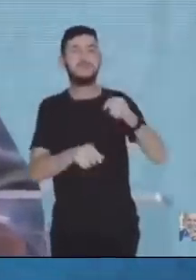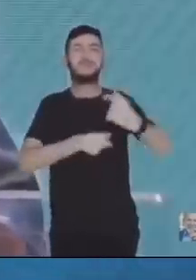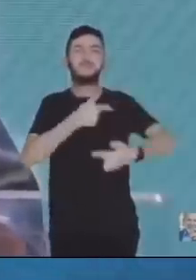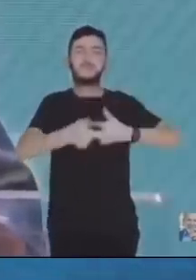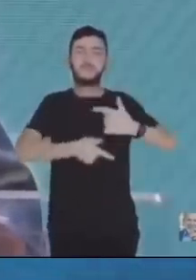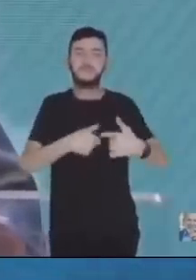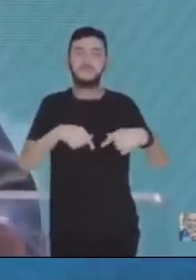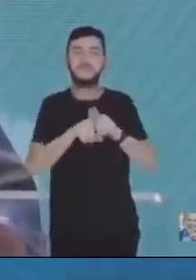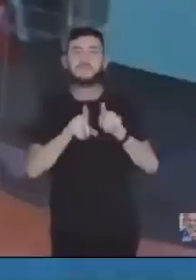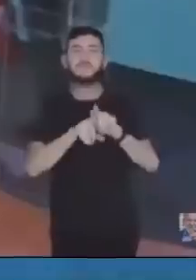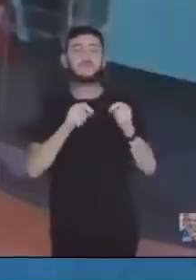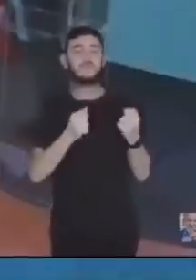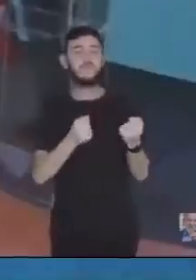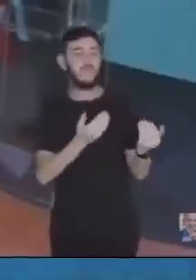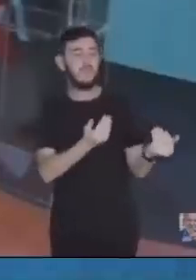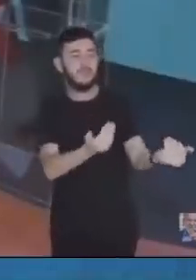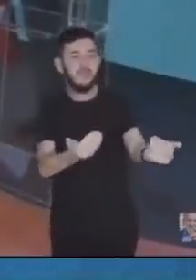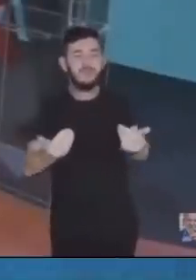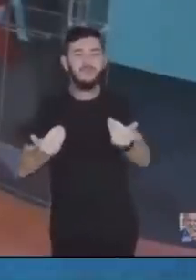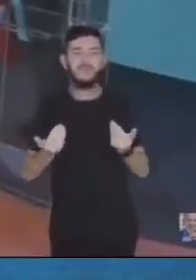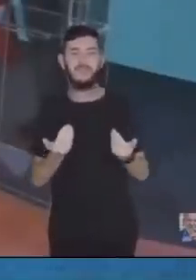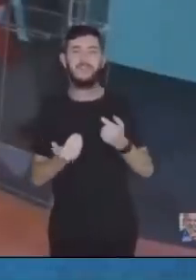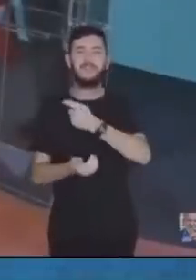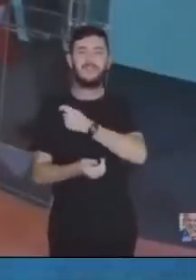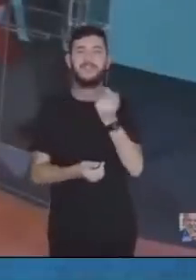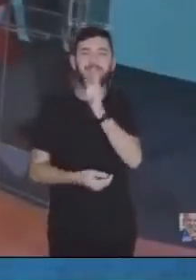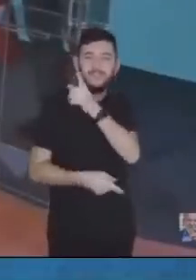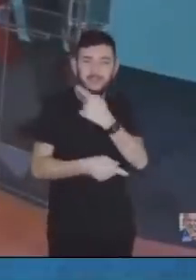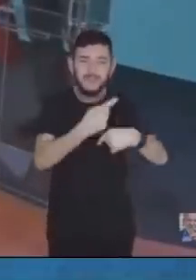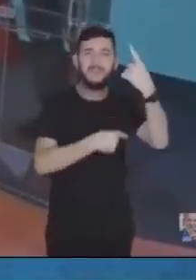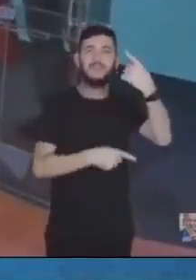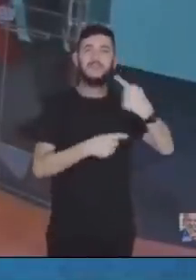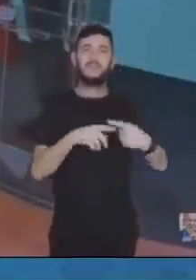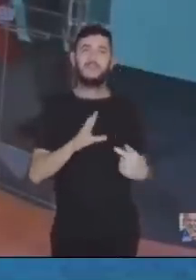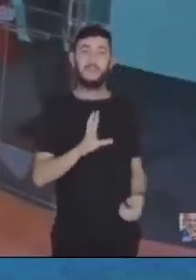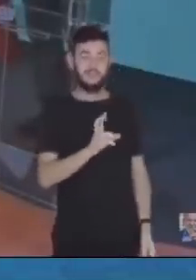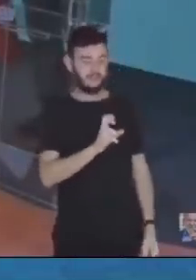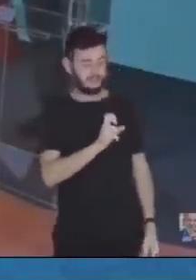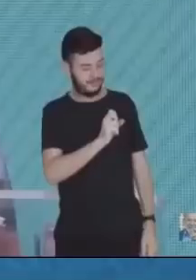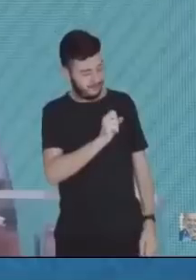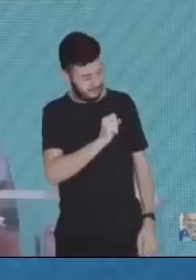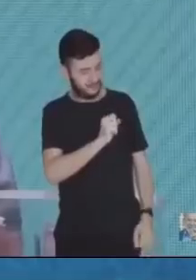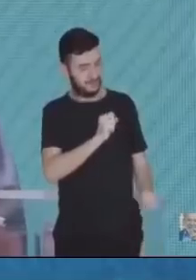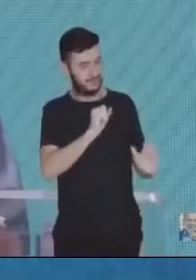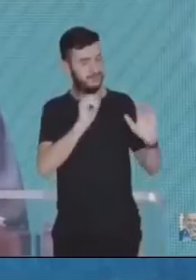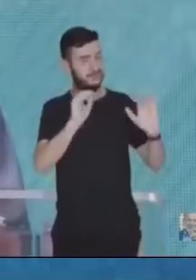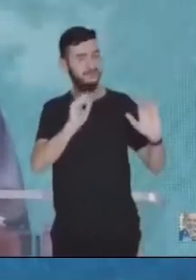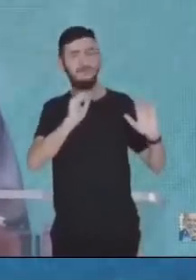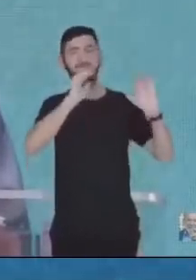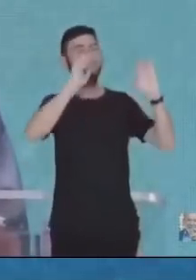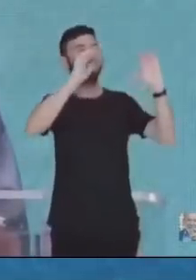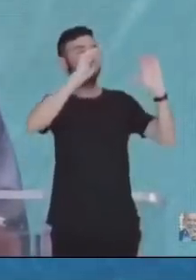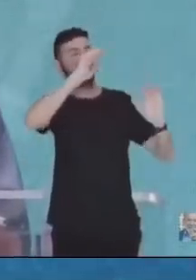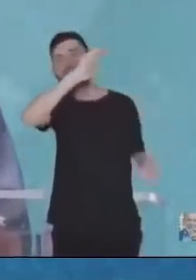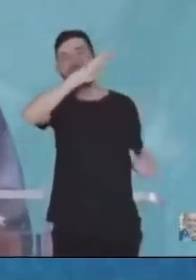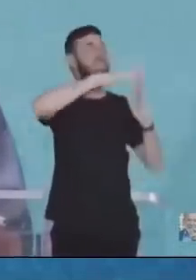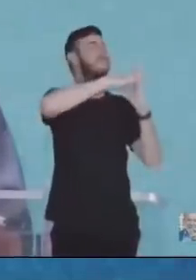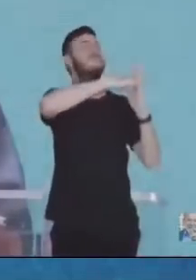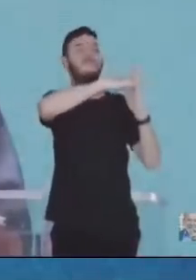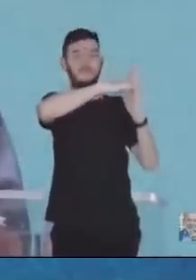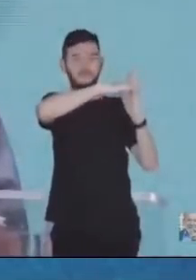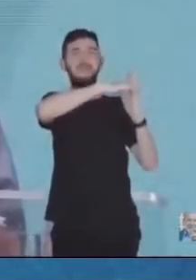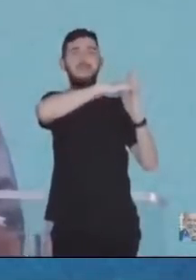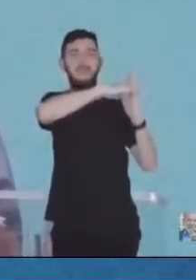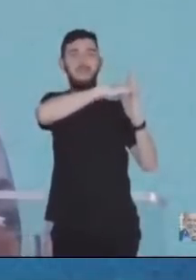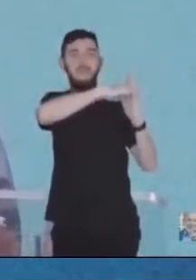jovens. Porque o amor será sempre maior do que o ódio. A verdade será sempre